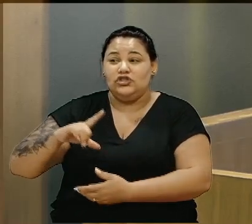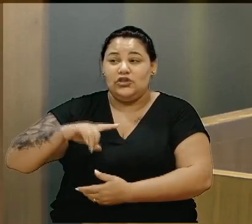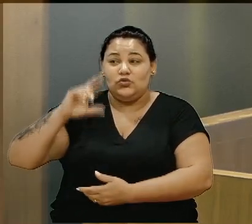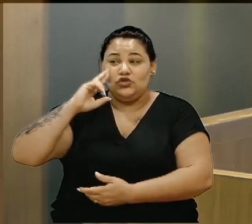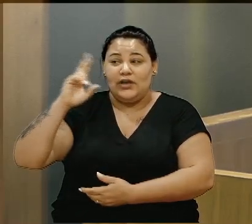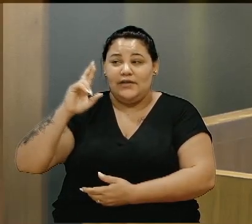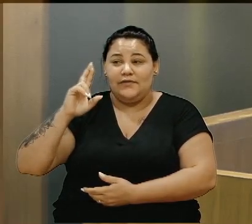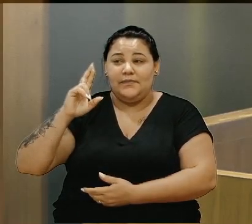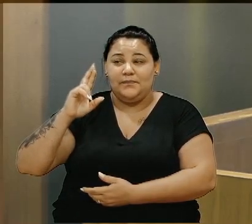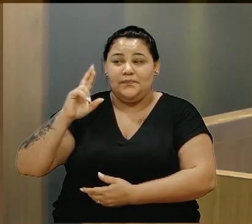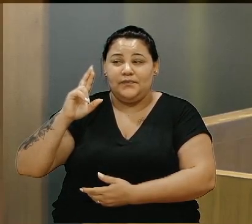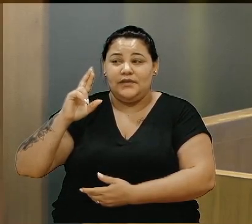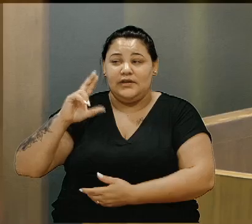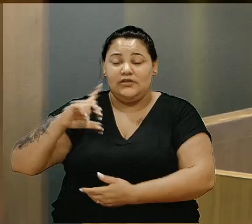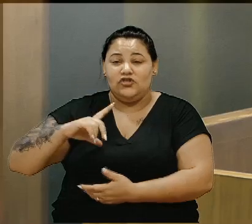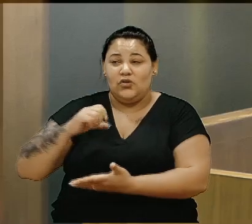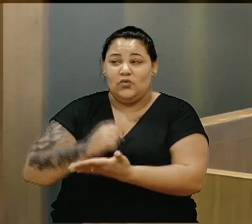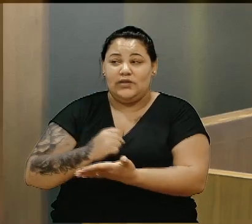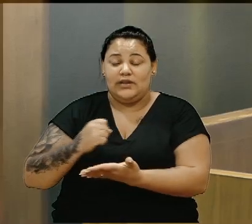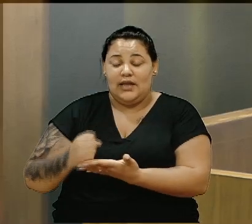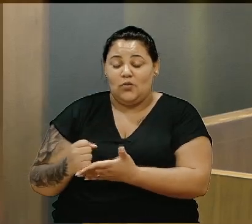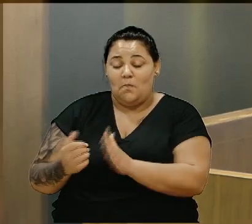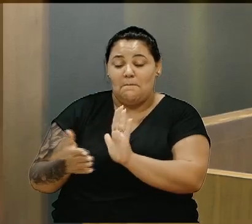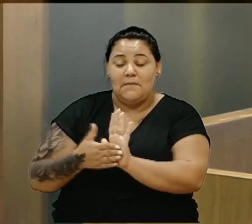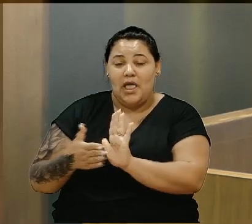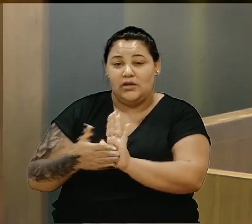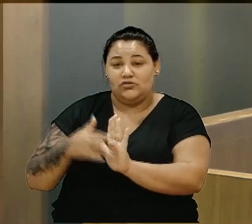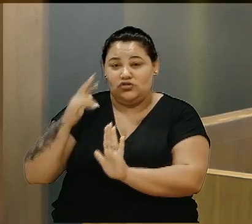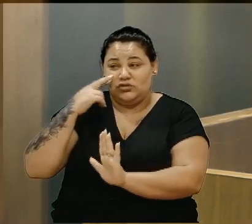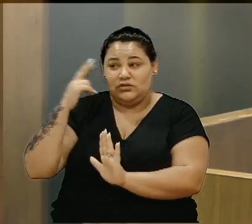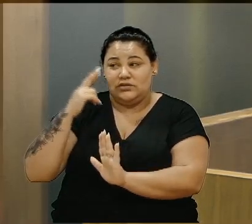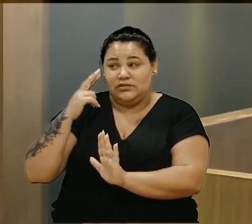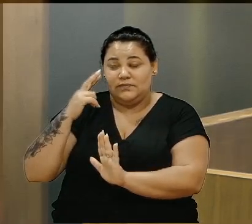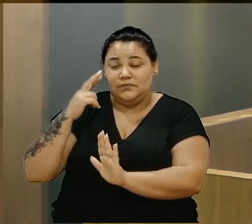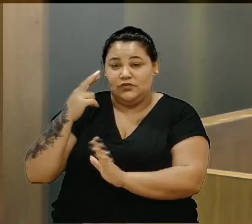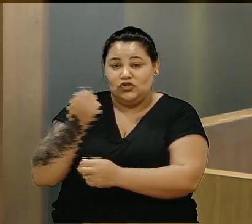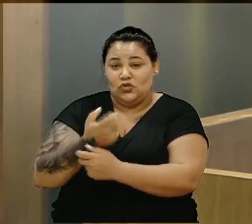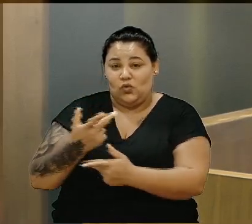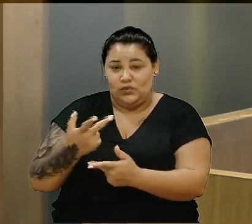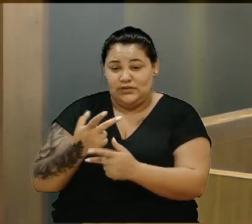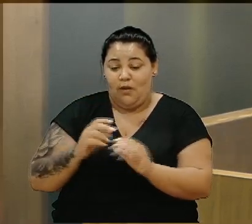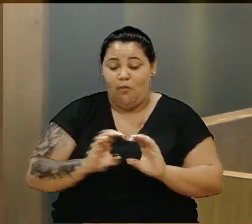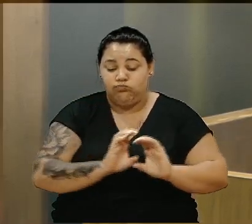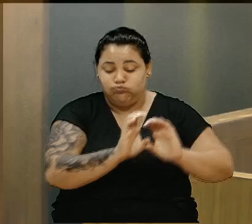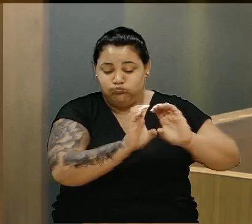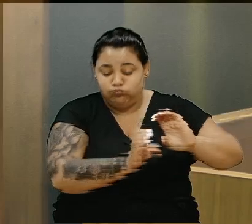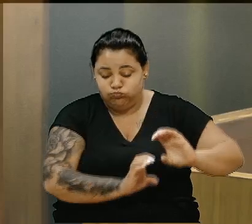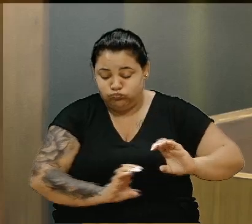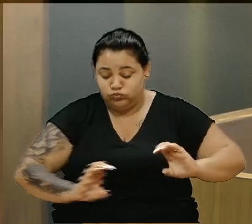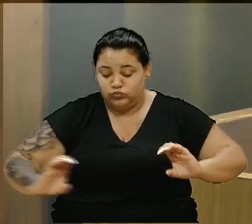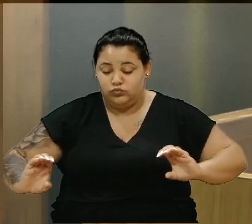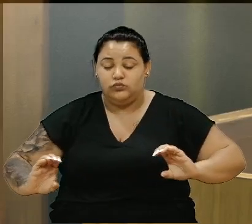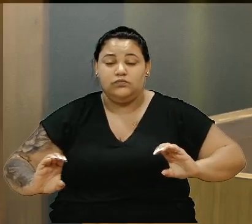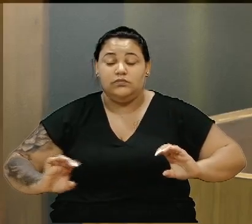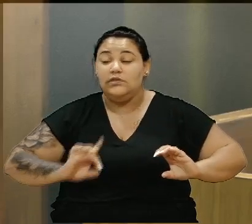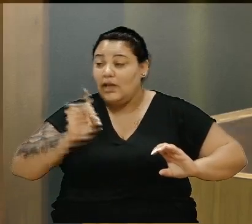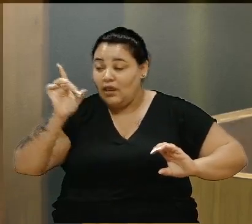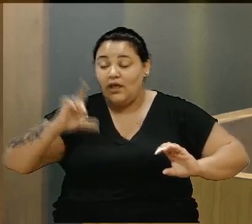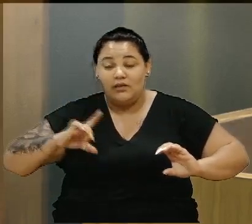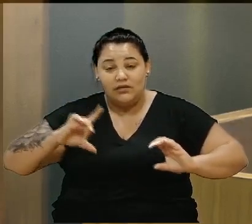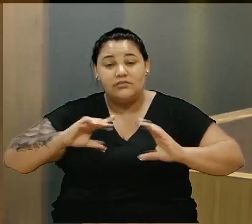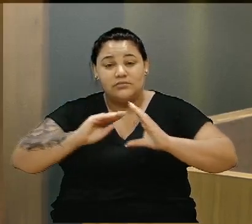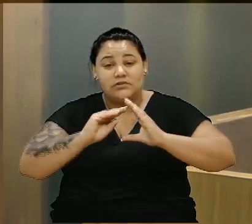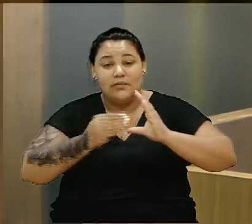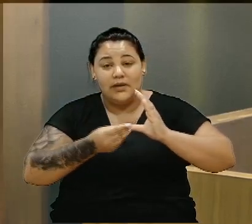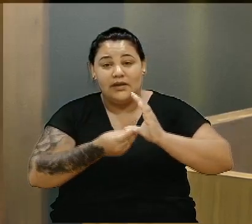havia contratado um plano diretor de recursos hídricos, e está lá no SAMAI, até hoje o plano diretor de recursos hídricos,